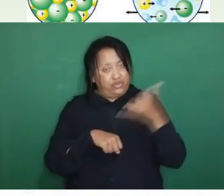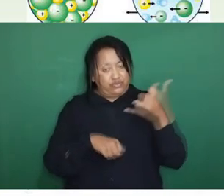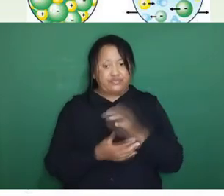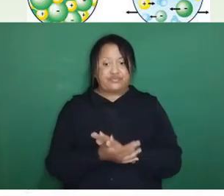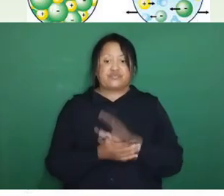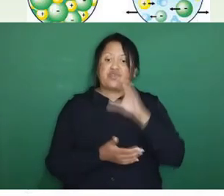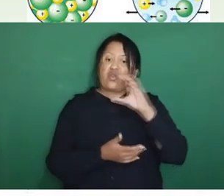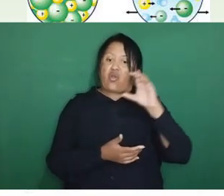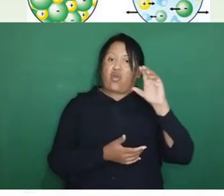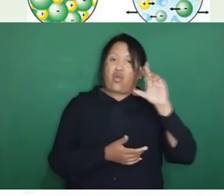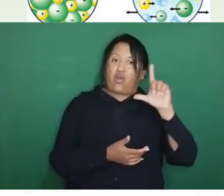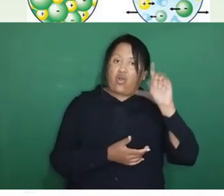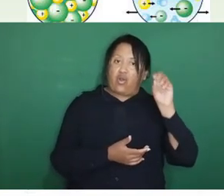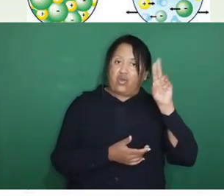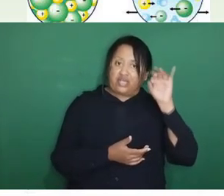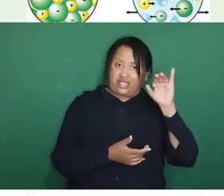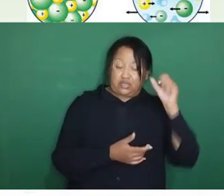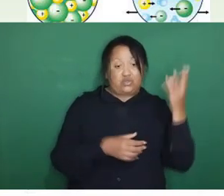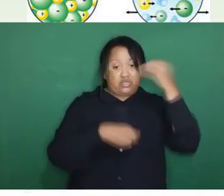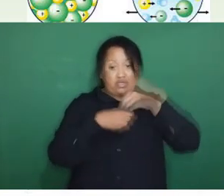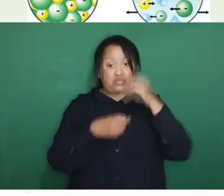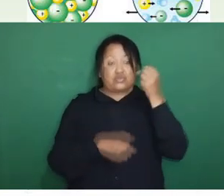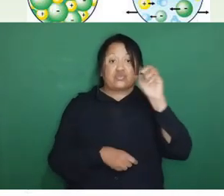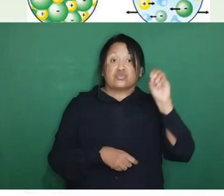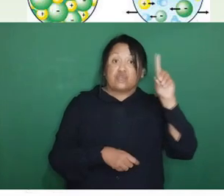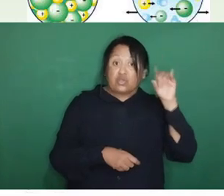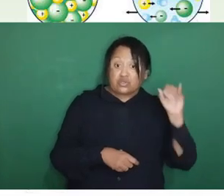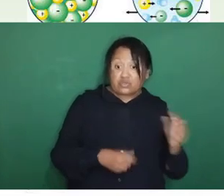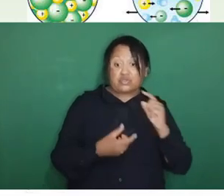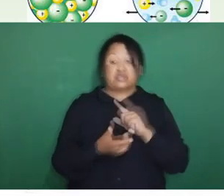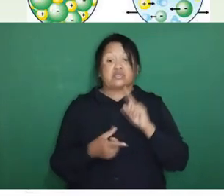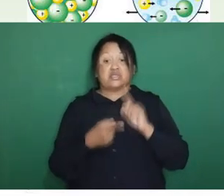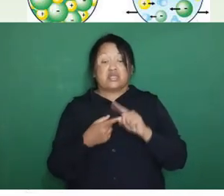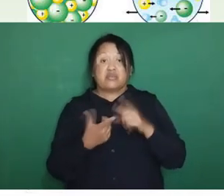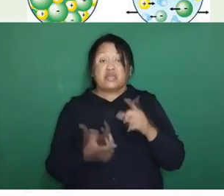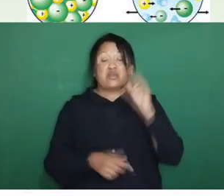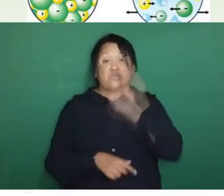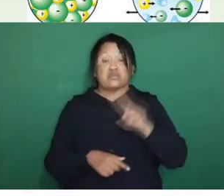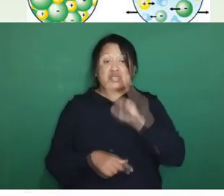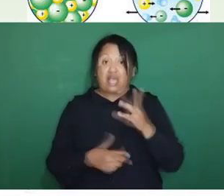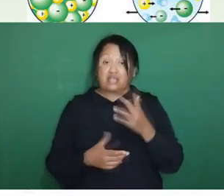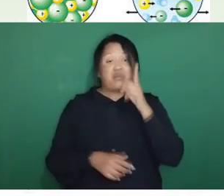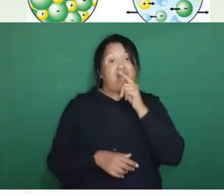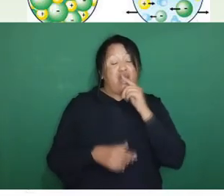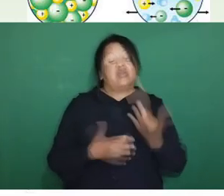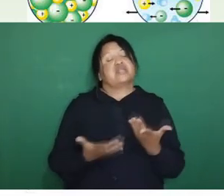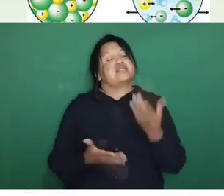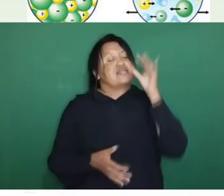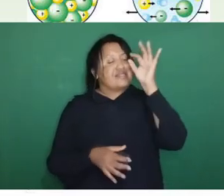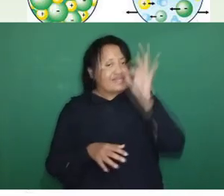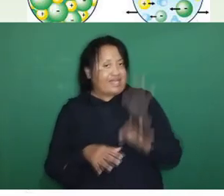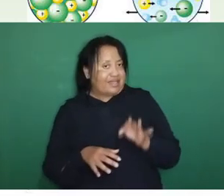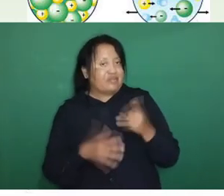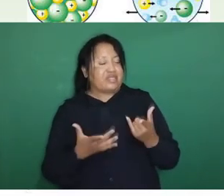cloreto né em um sódio e sendo solubilizados pela água exatamente por conta